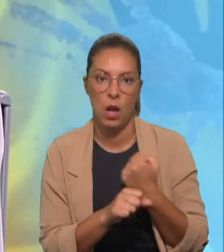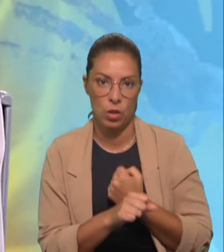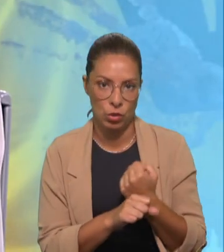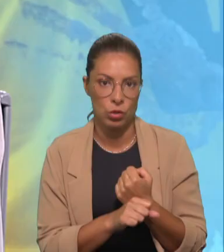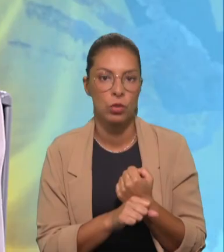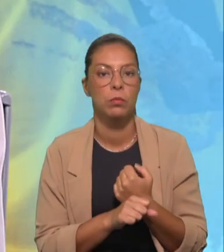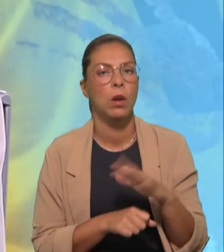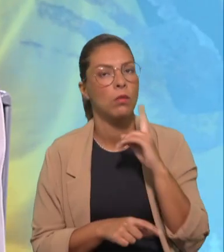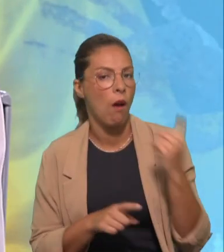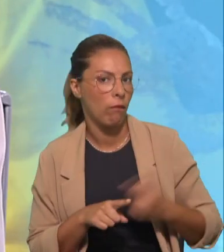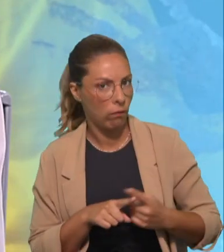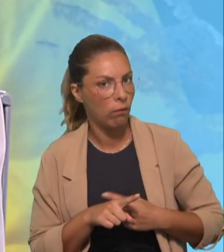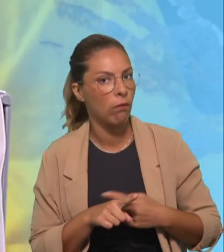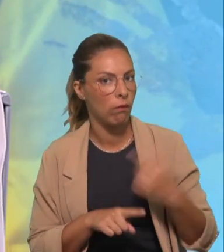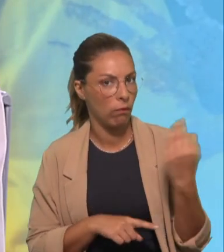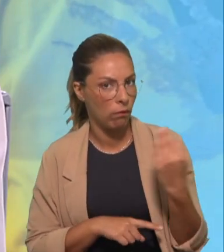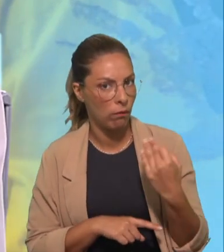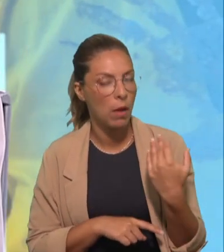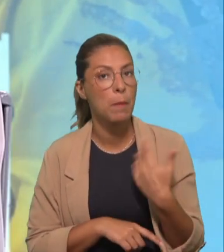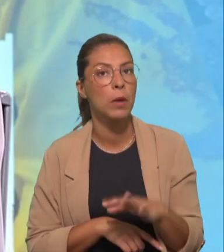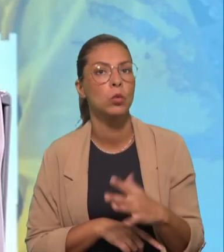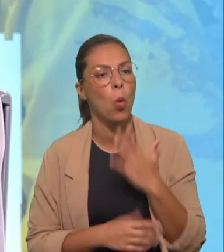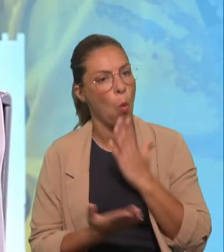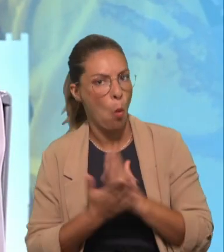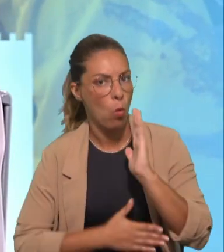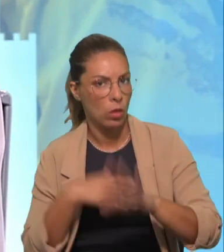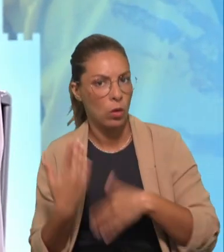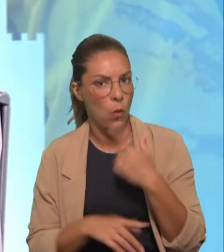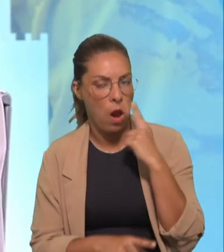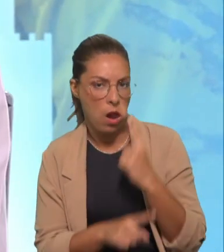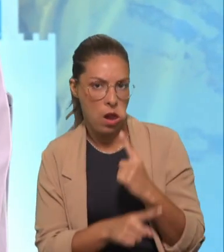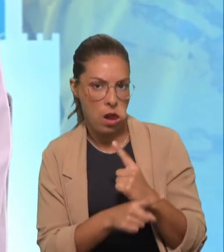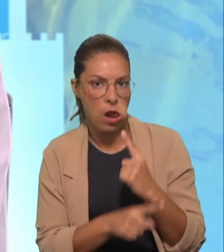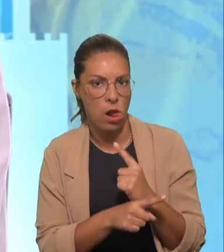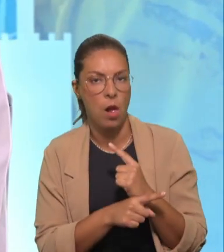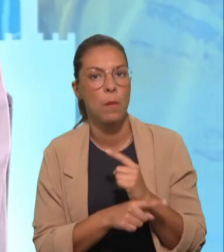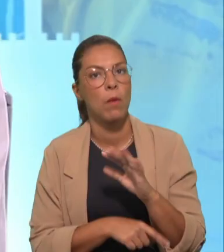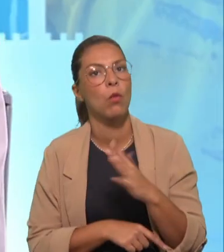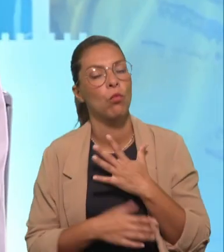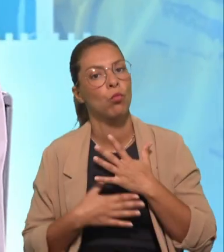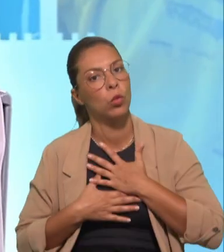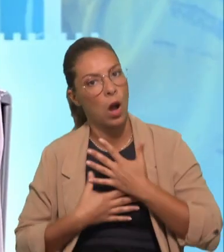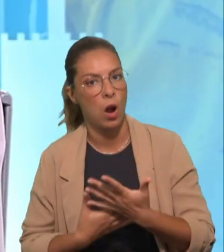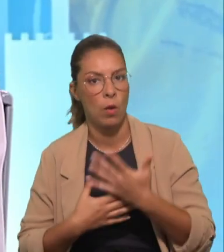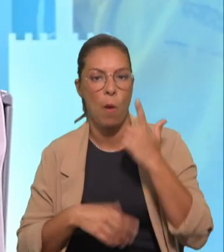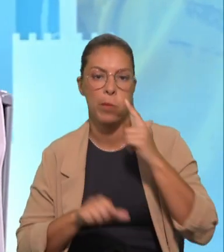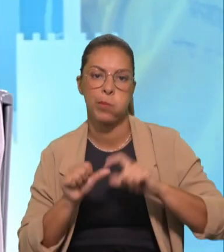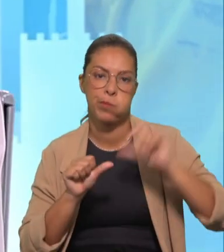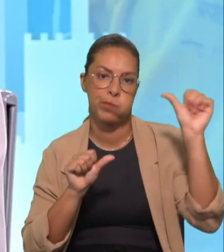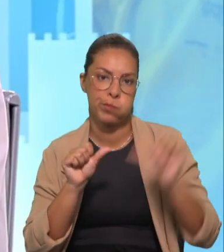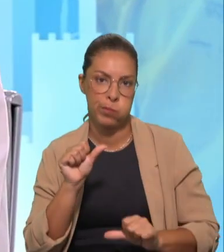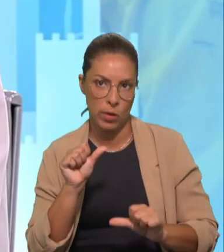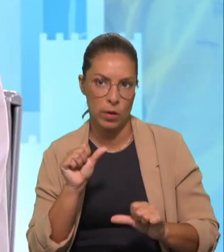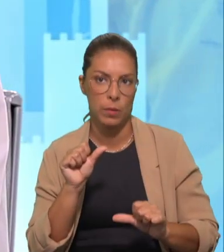era bastante interessante e continua a ser. E depois temos o voluntariado de longa duração, que é outro